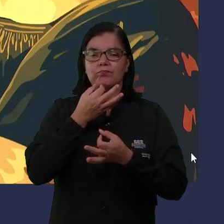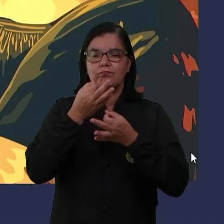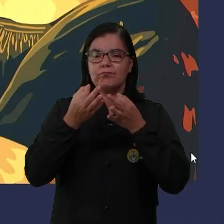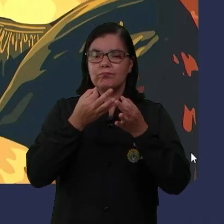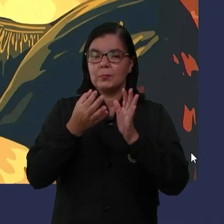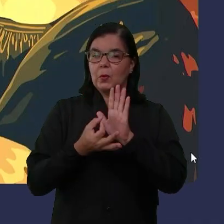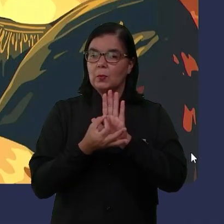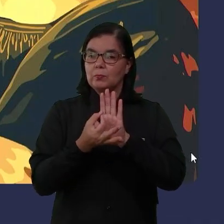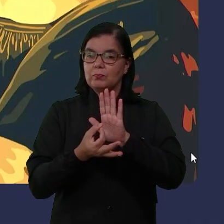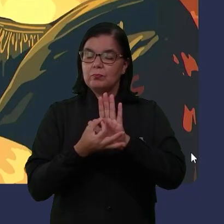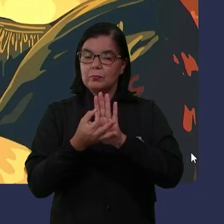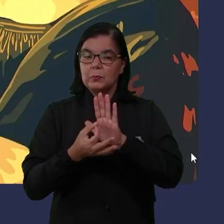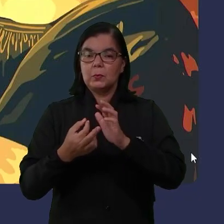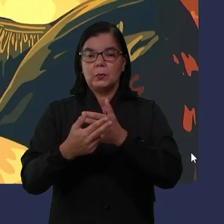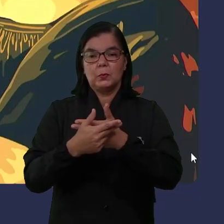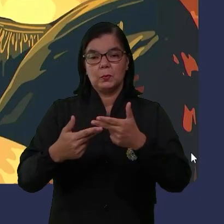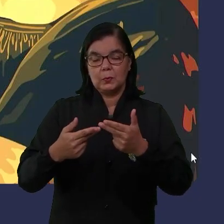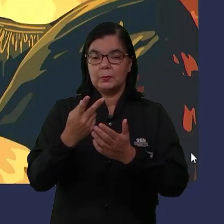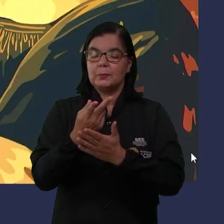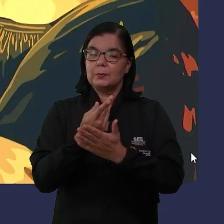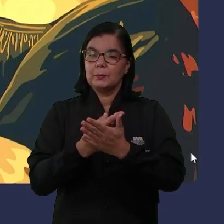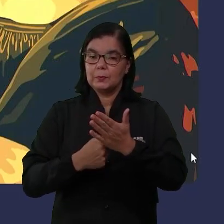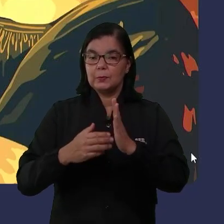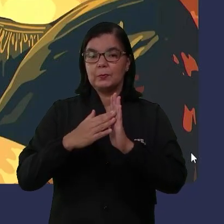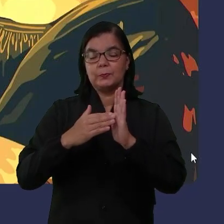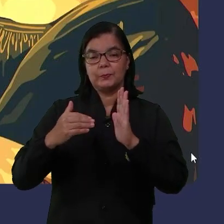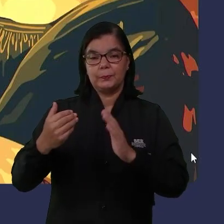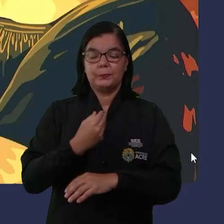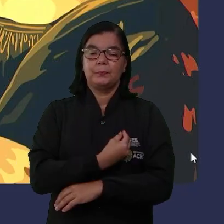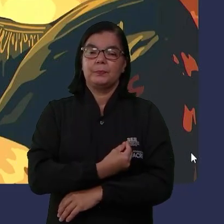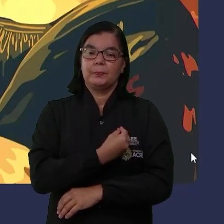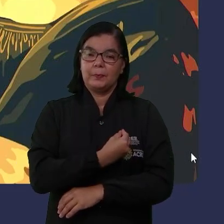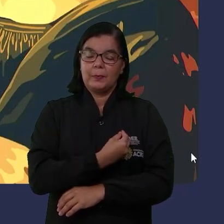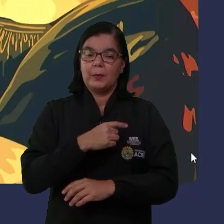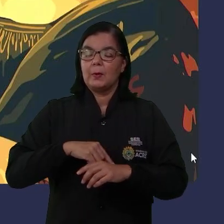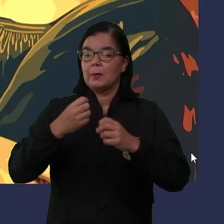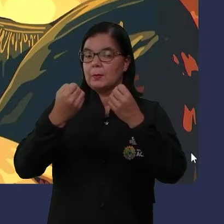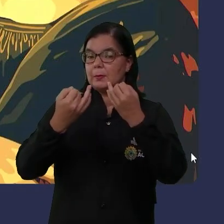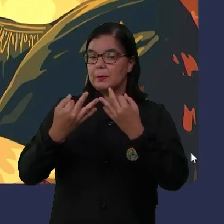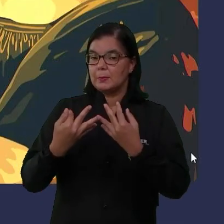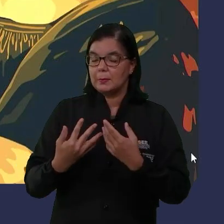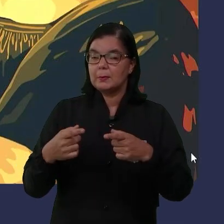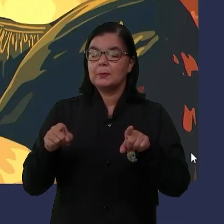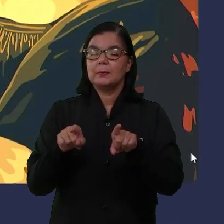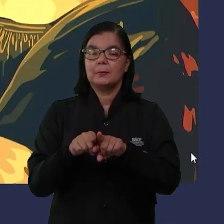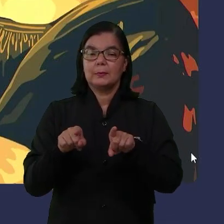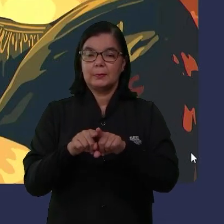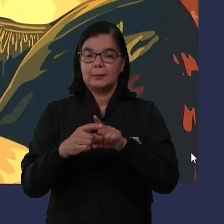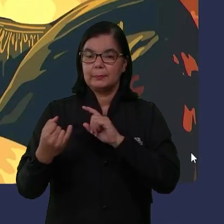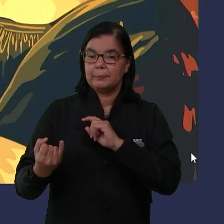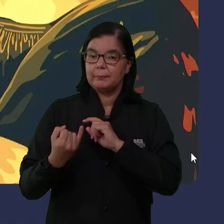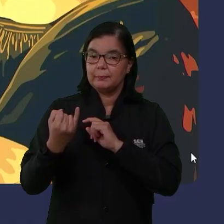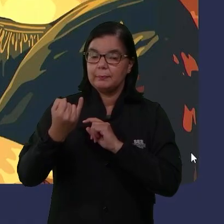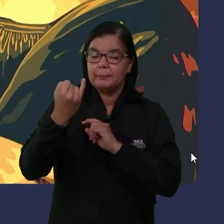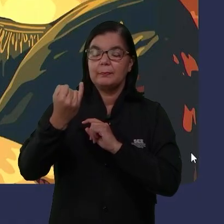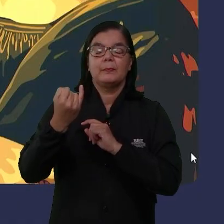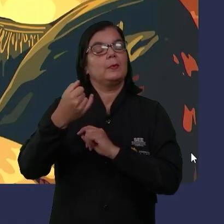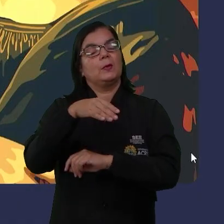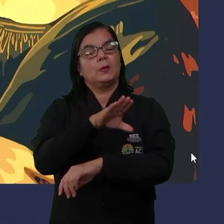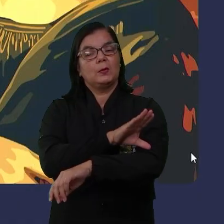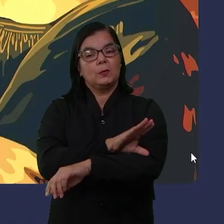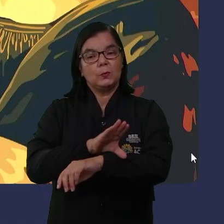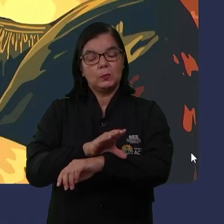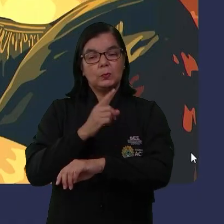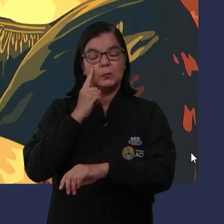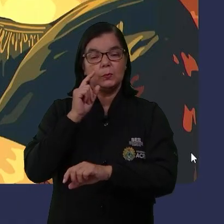então criticar obras e estilos existentes. E esse conceito ele desempenha um papel muito importante na cultura.